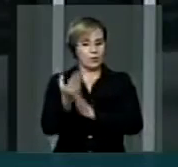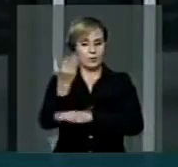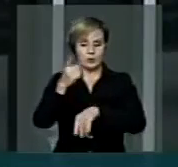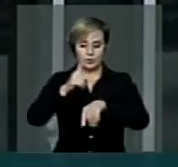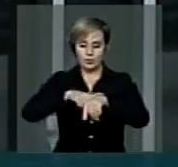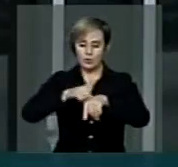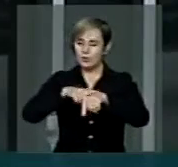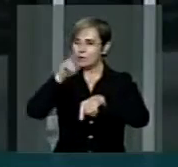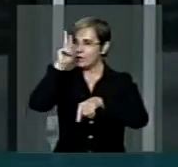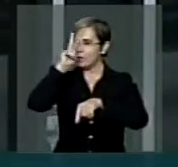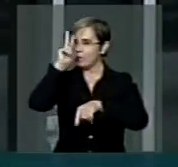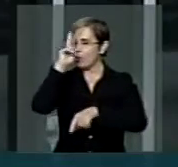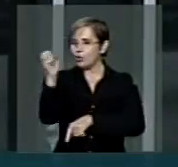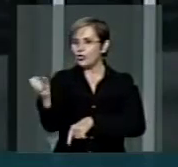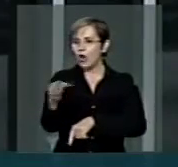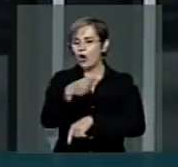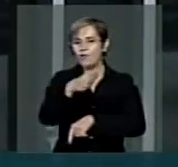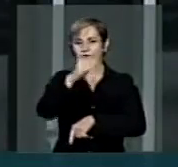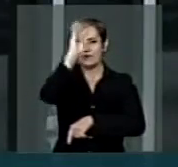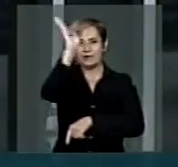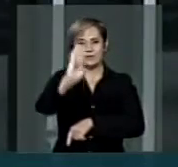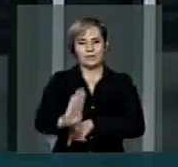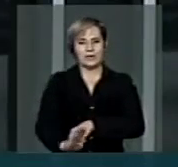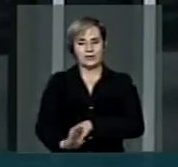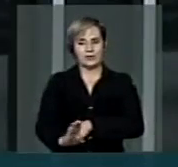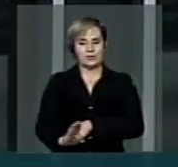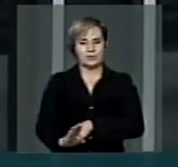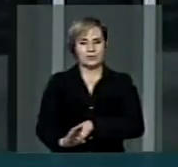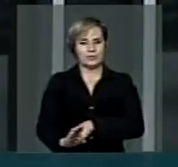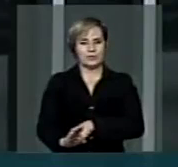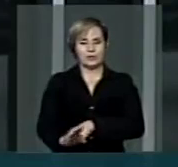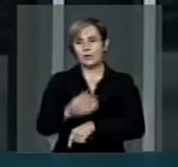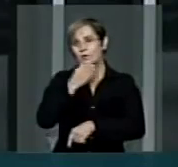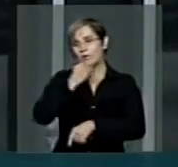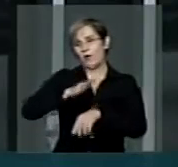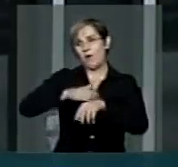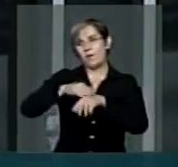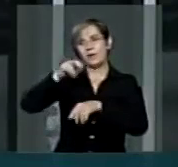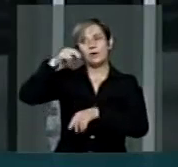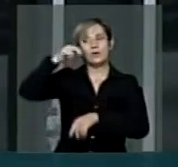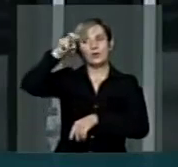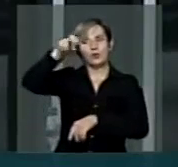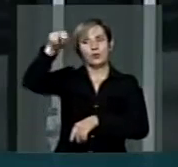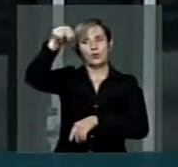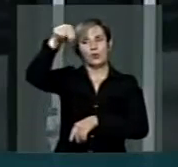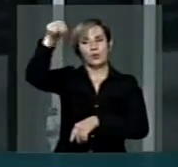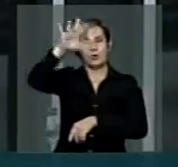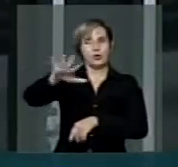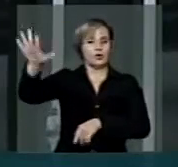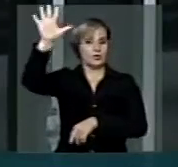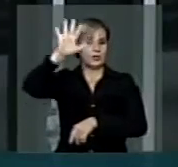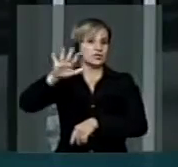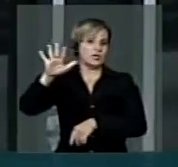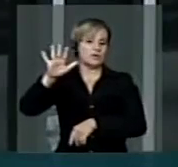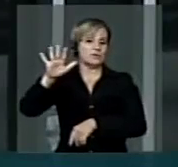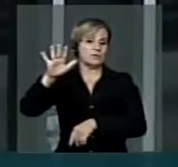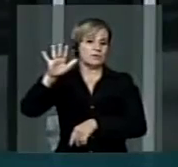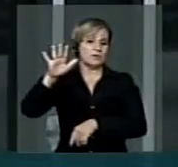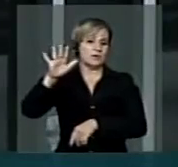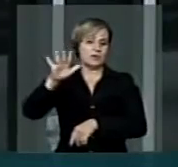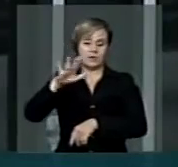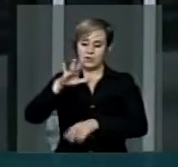história brasileira. Um nordestino retirante que fez a sua vida